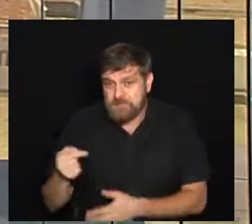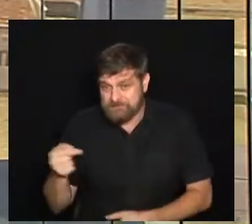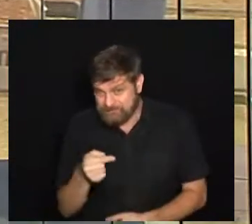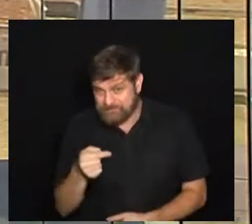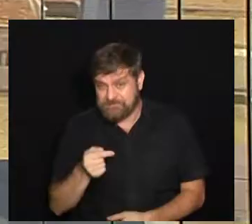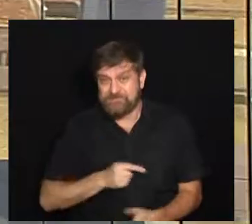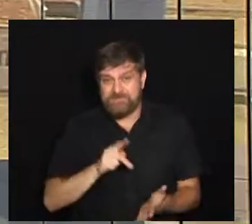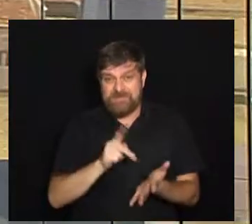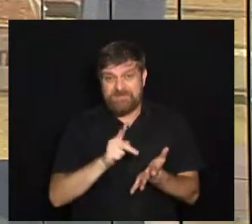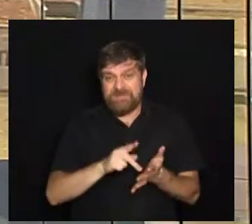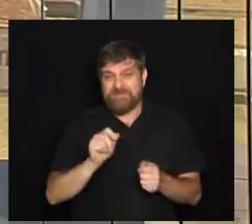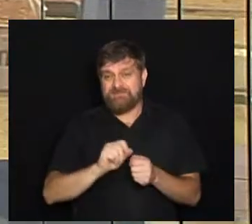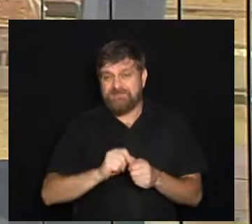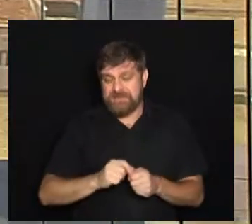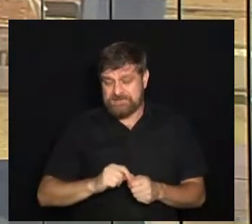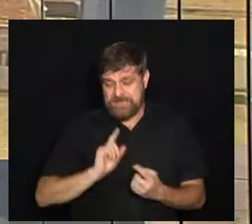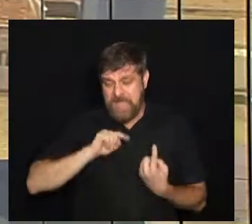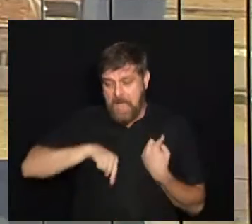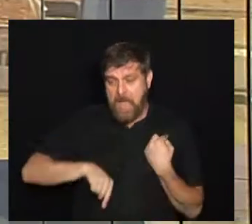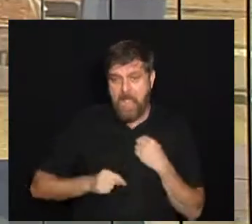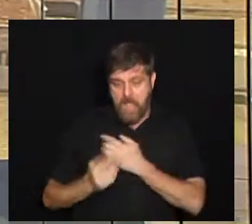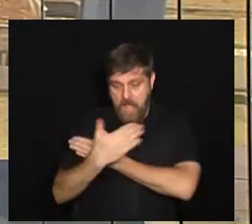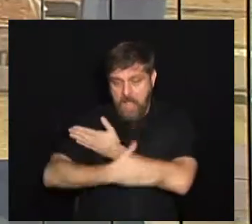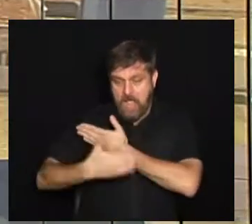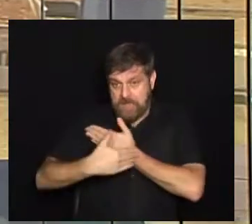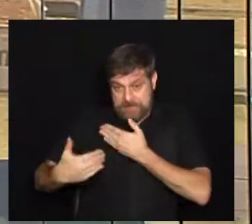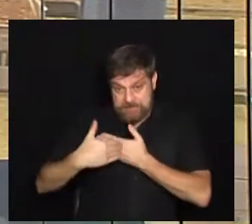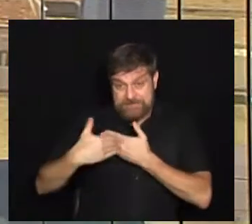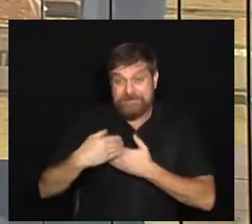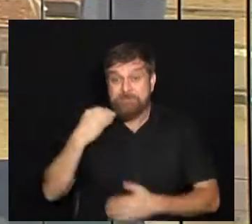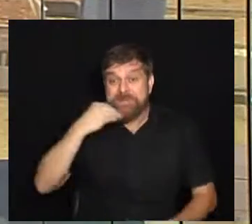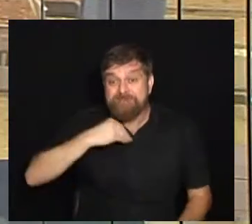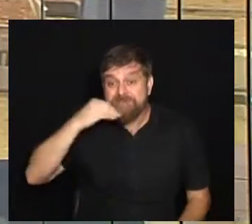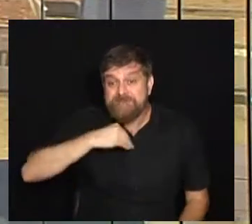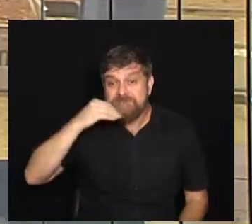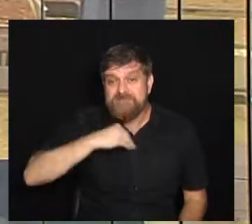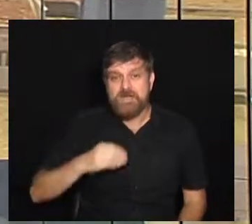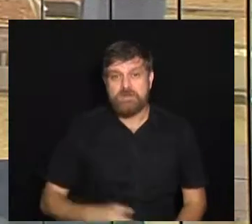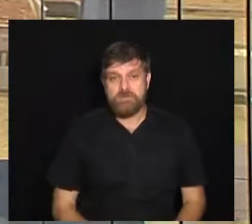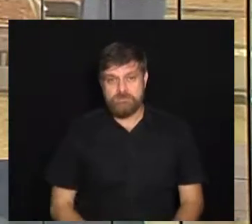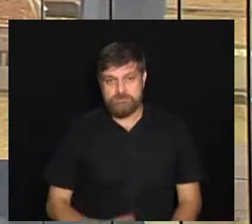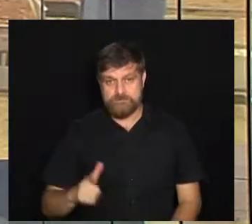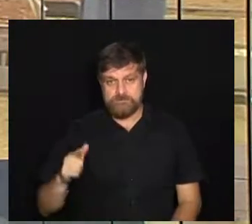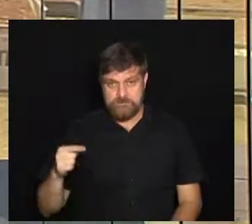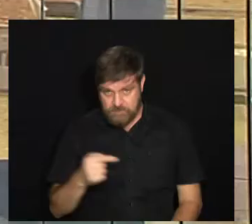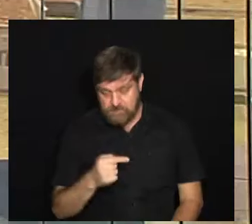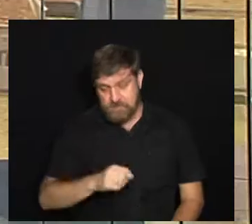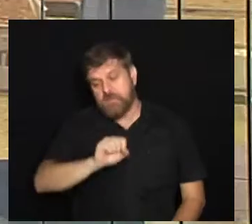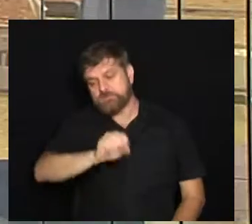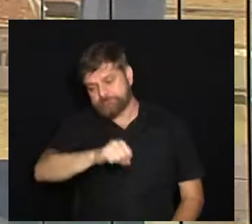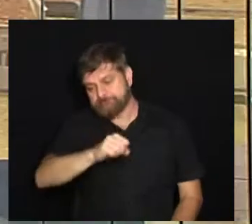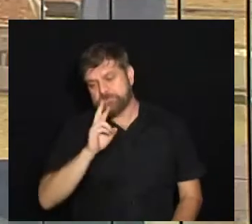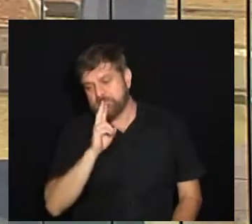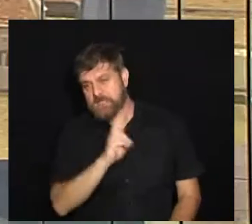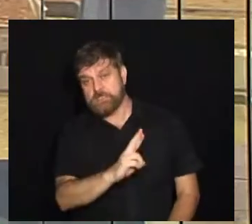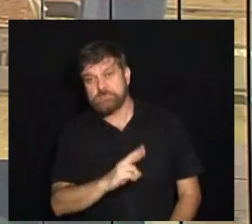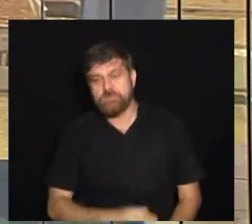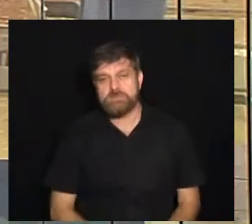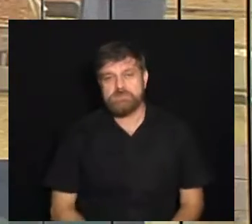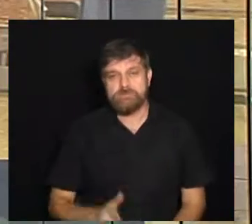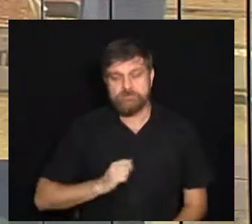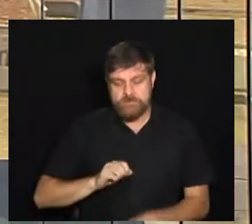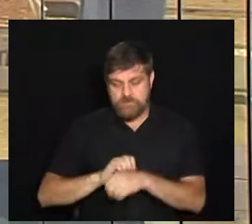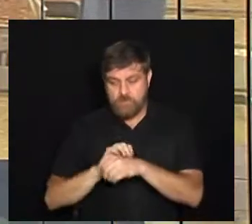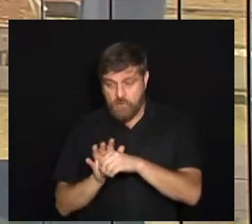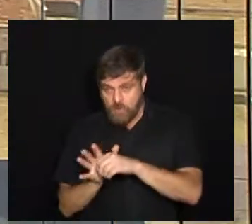que eles realmente às vezes eles fragilizam o sistema imunológico sim marcelo a essa esse quadro esse essa